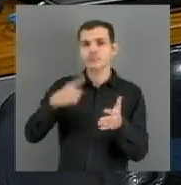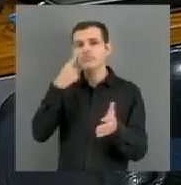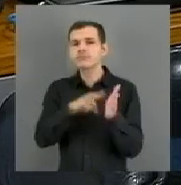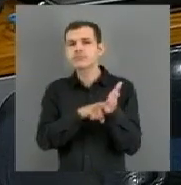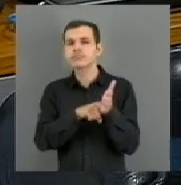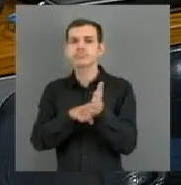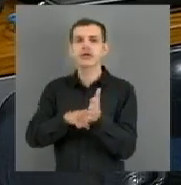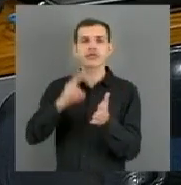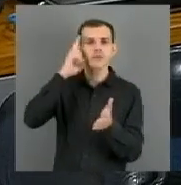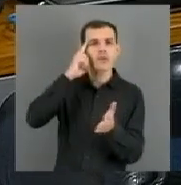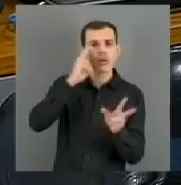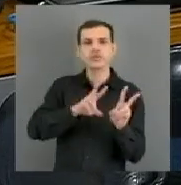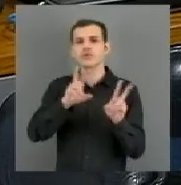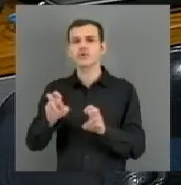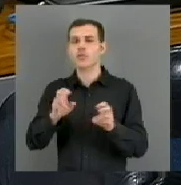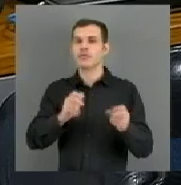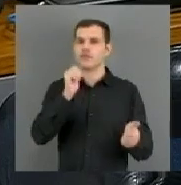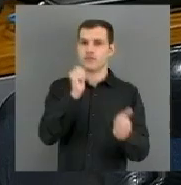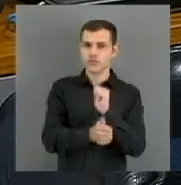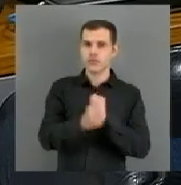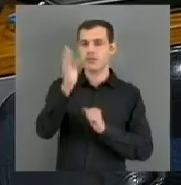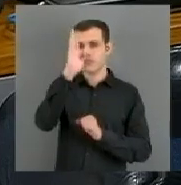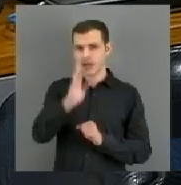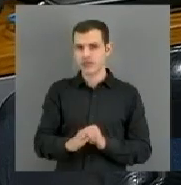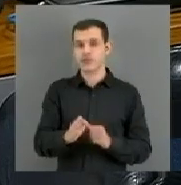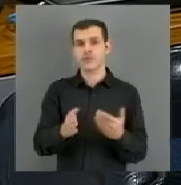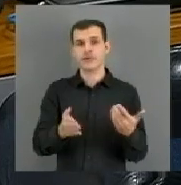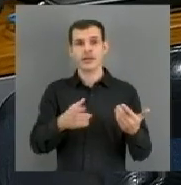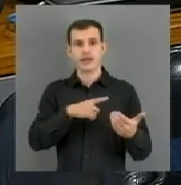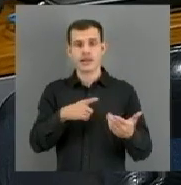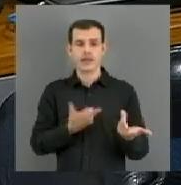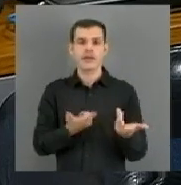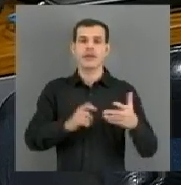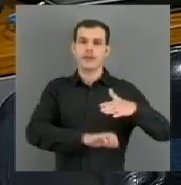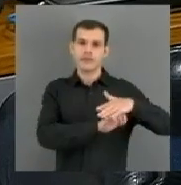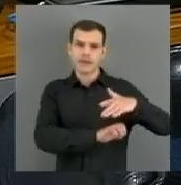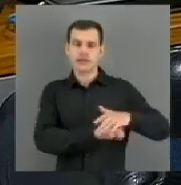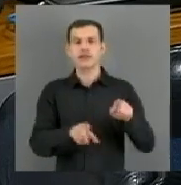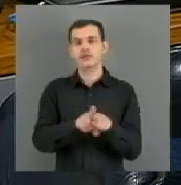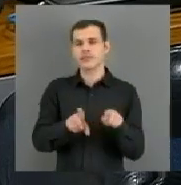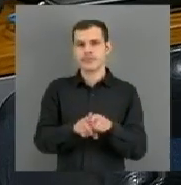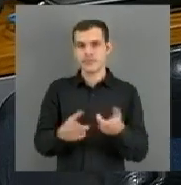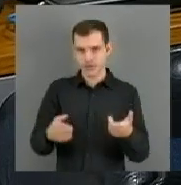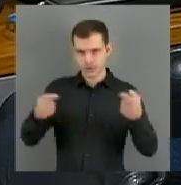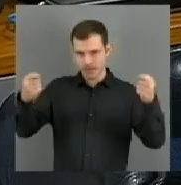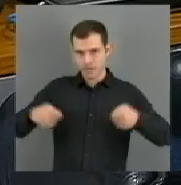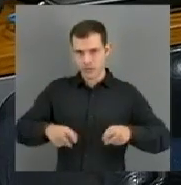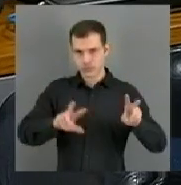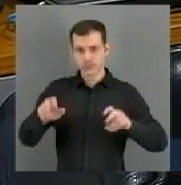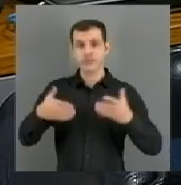de resultado no futebol brasileiro, envolvendo jogadores, dirigentes e empresas de aposta. Diante do resumo desses